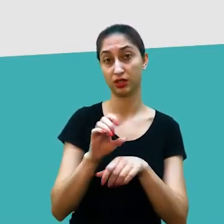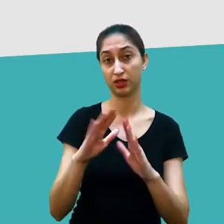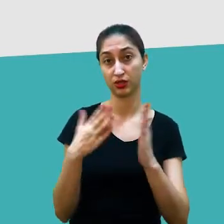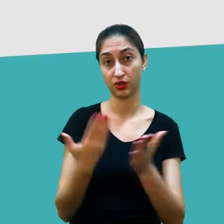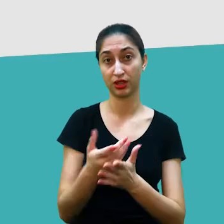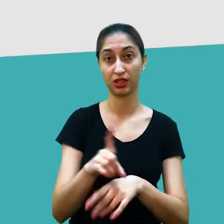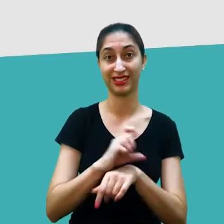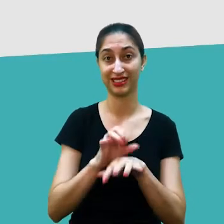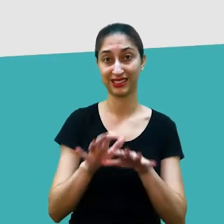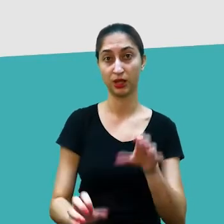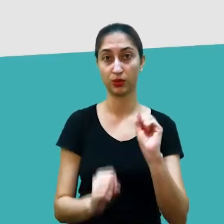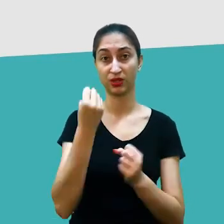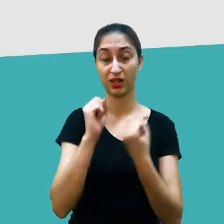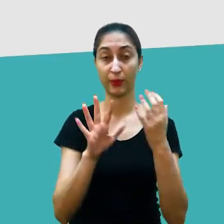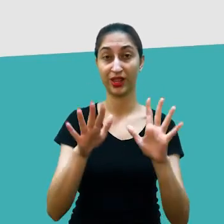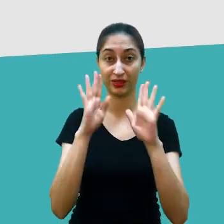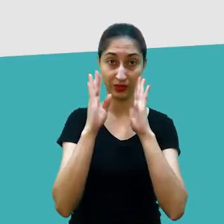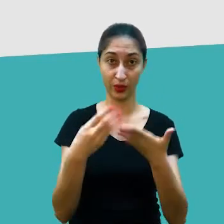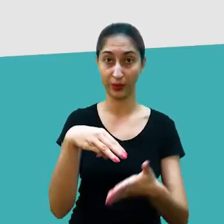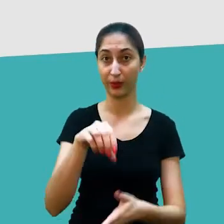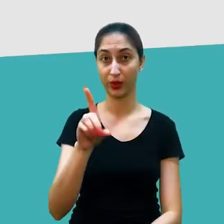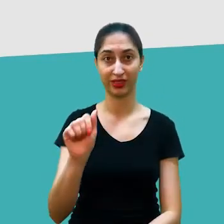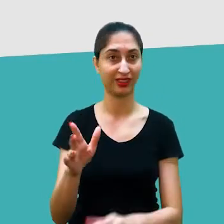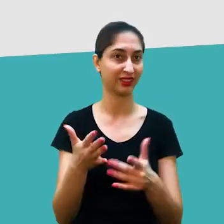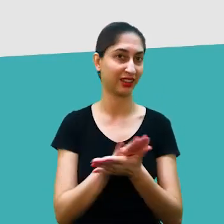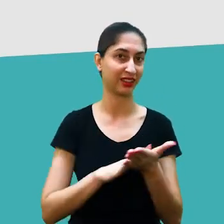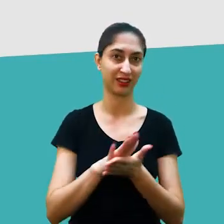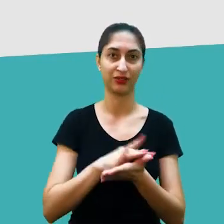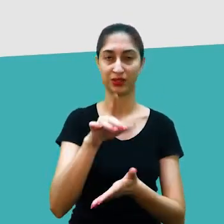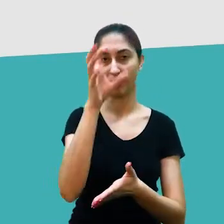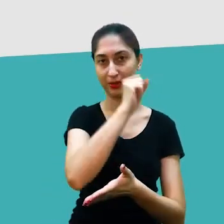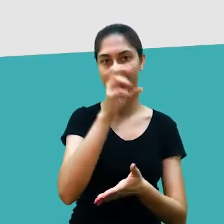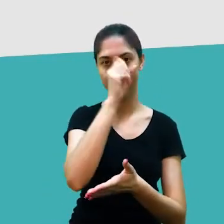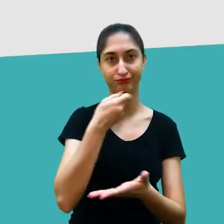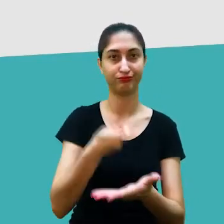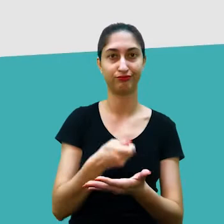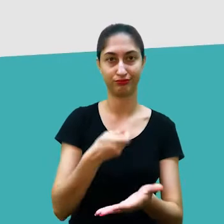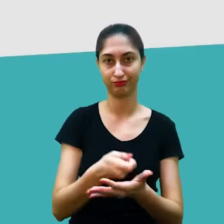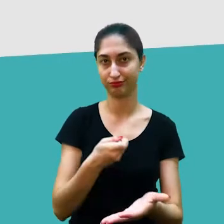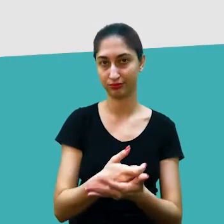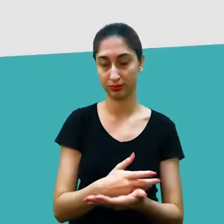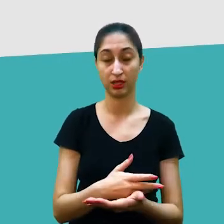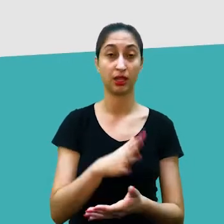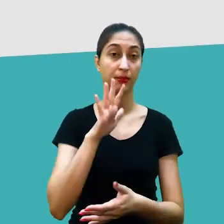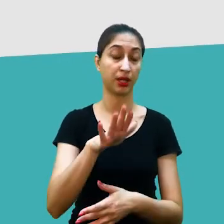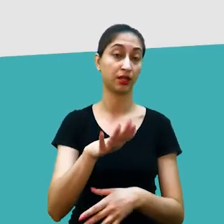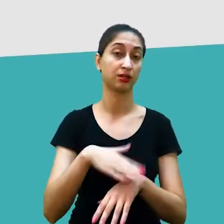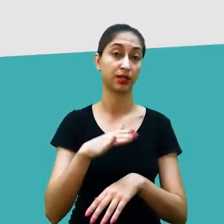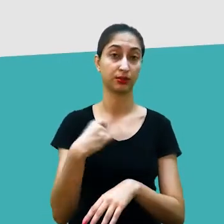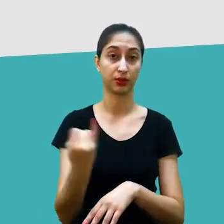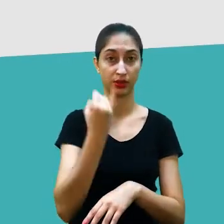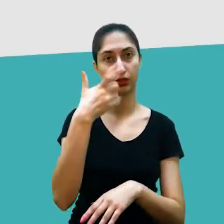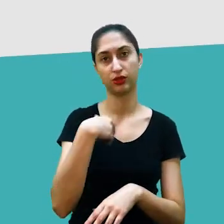mas nenhum desenho voltado para moda exclusivamente. Então, você aprendia na raça mesmo. Uhum. Eu acho que o mais importante hoje, para falar com